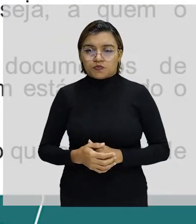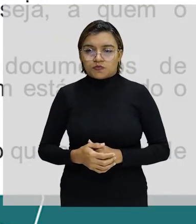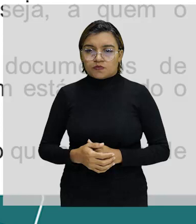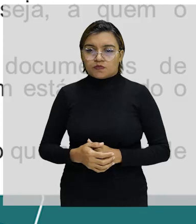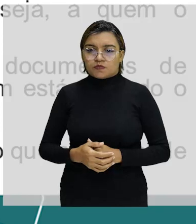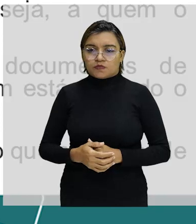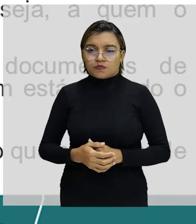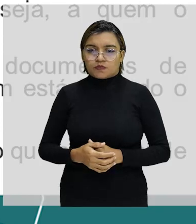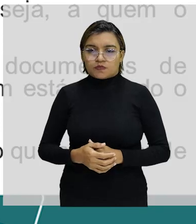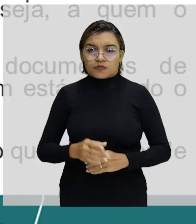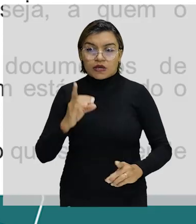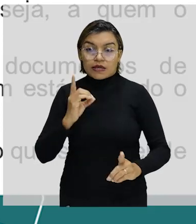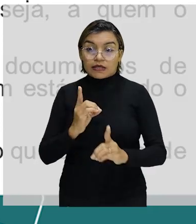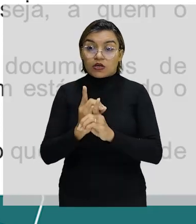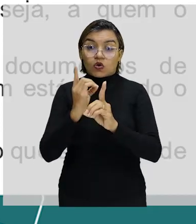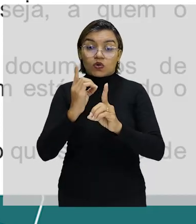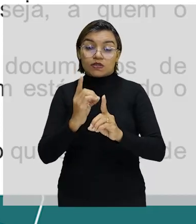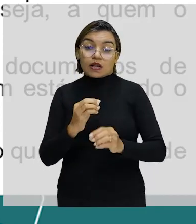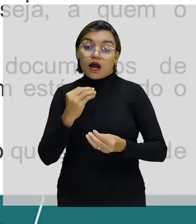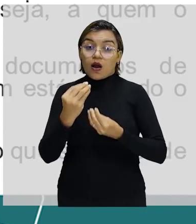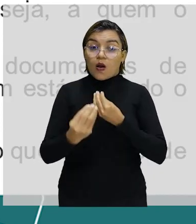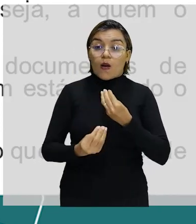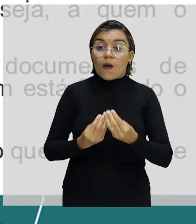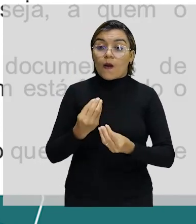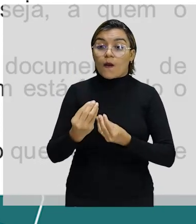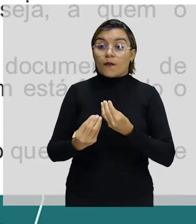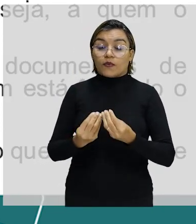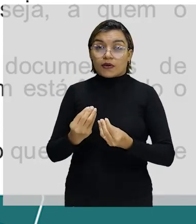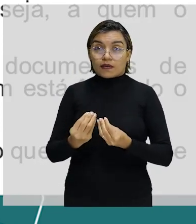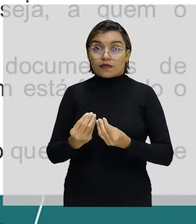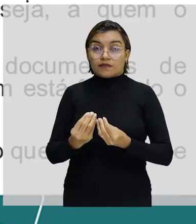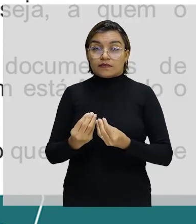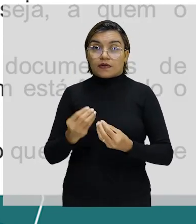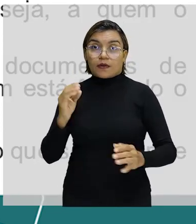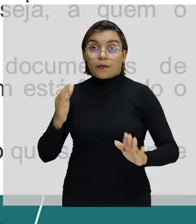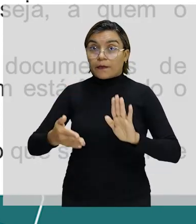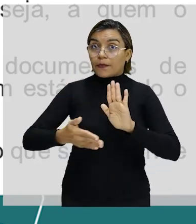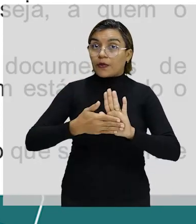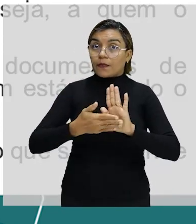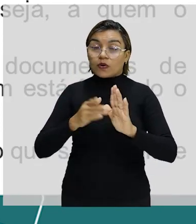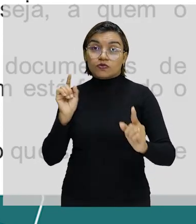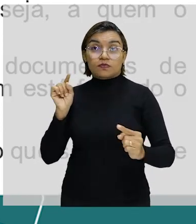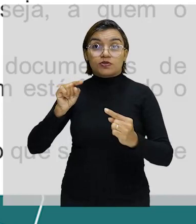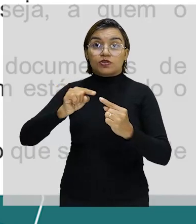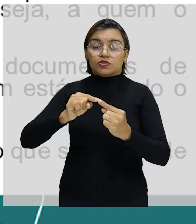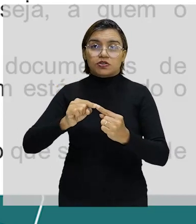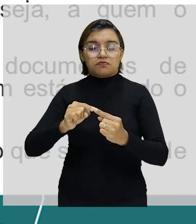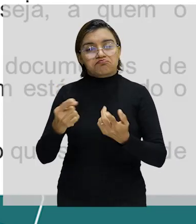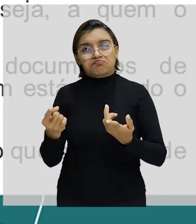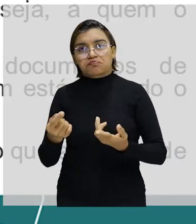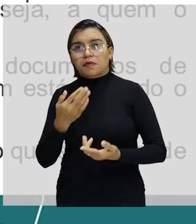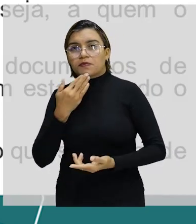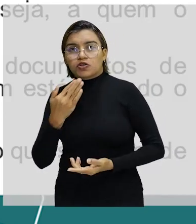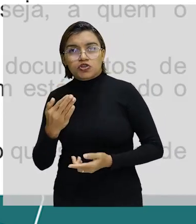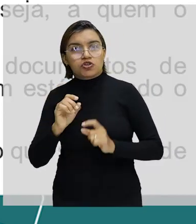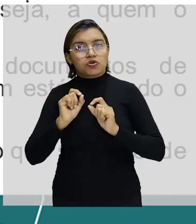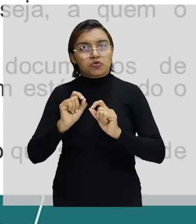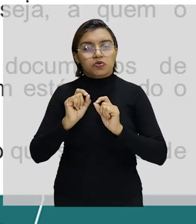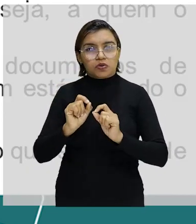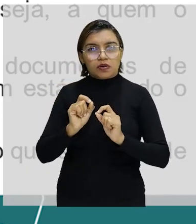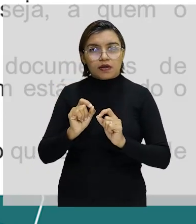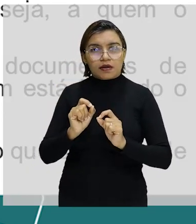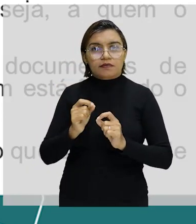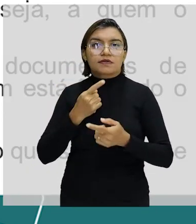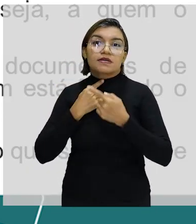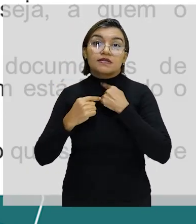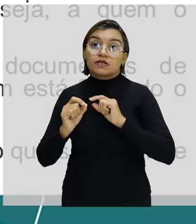do requerente, né? Então, devemos atentar para o propósito comunicativo, o que você quer pedir, o que você está almejando. Então,